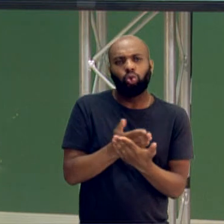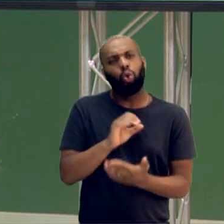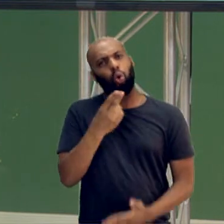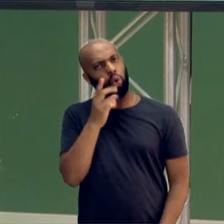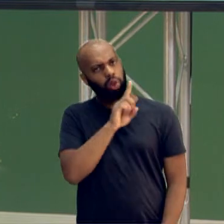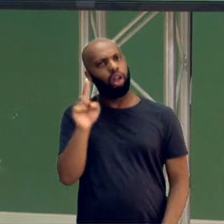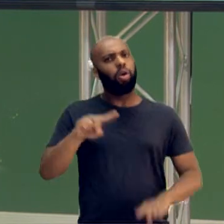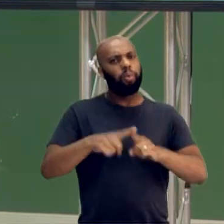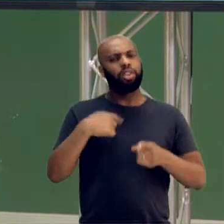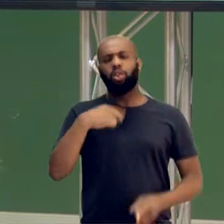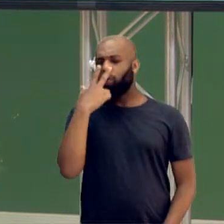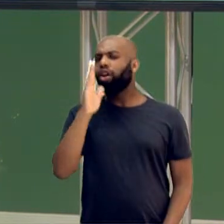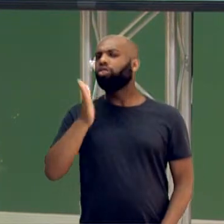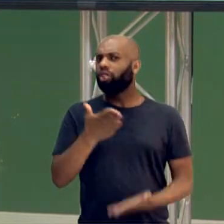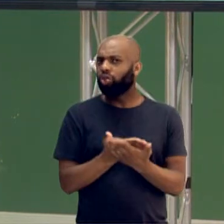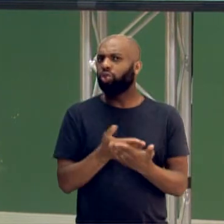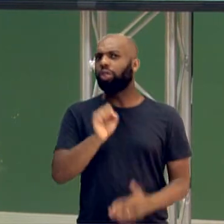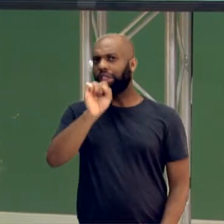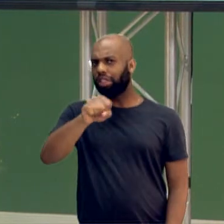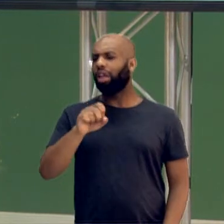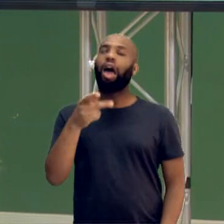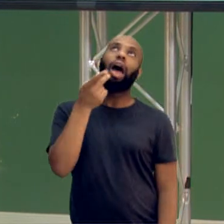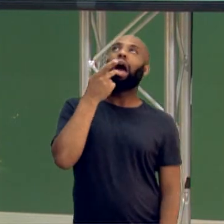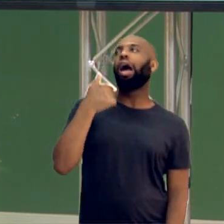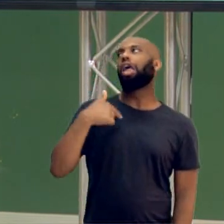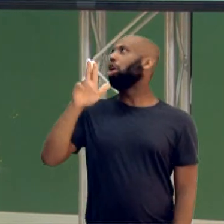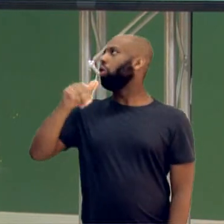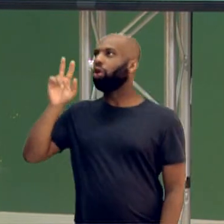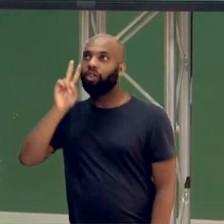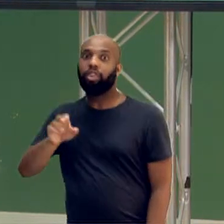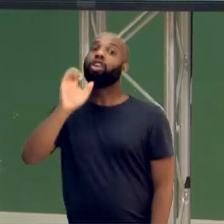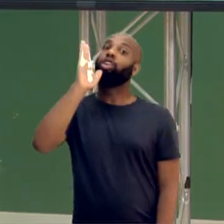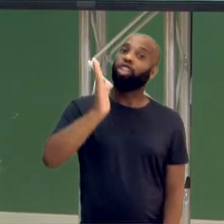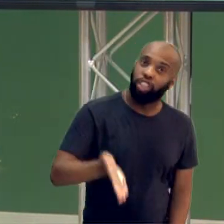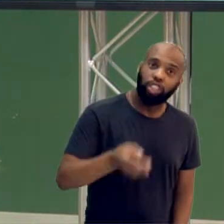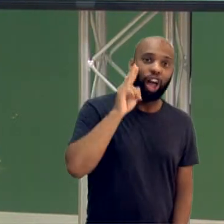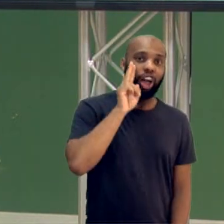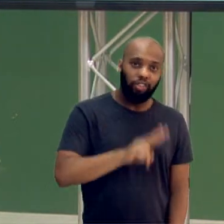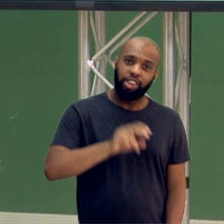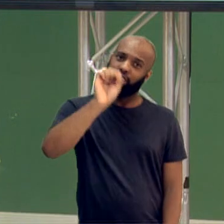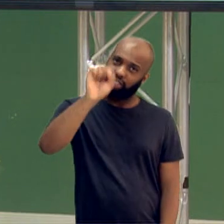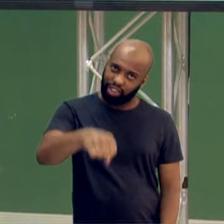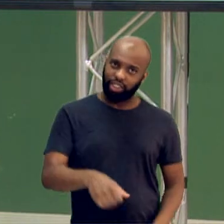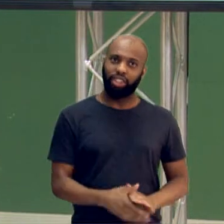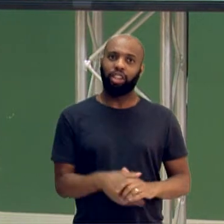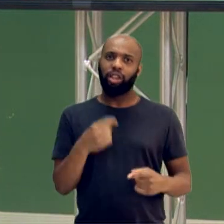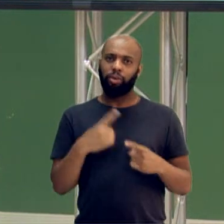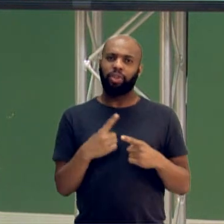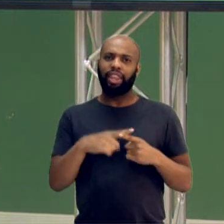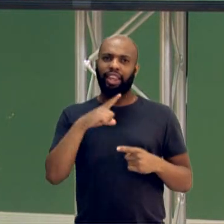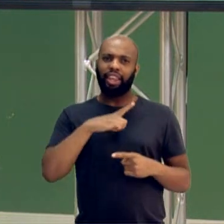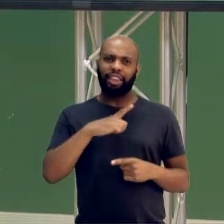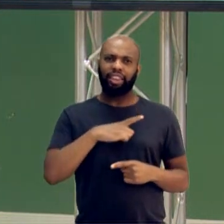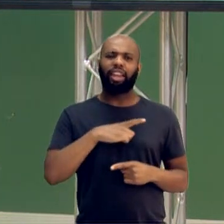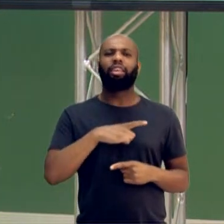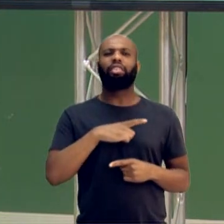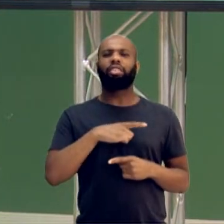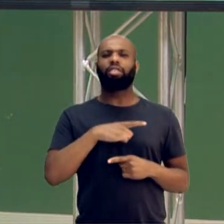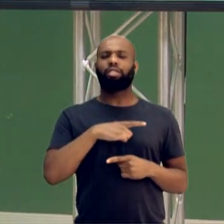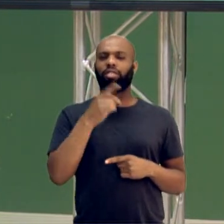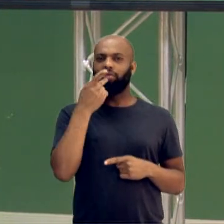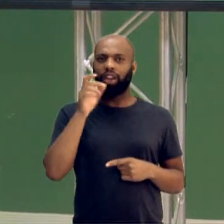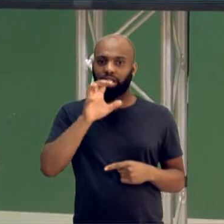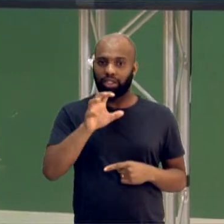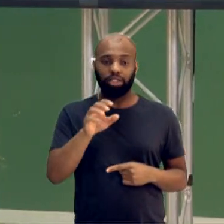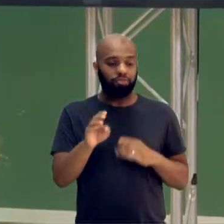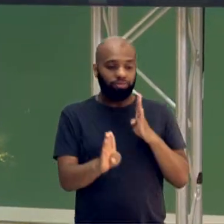eu acredito que já viram sim. Não adianta dizer, nunca vi. Já viu, já viu. Lembra de um elemento que diz que